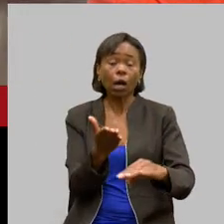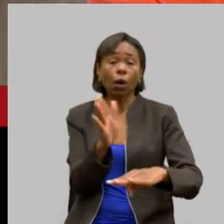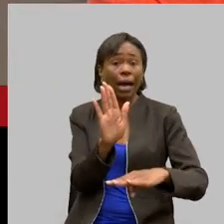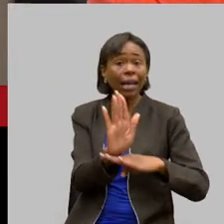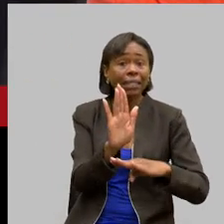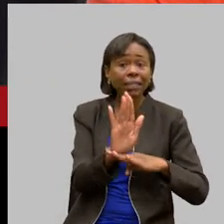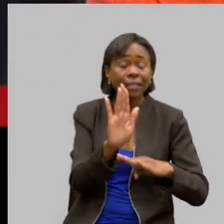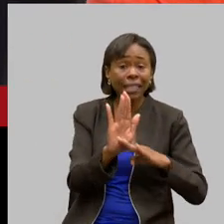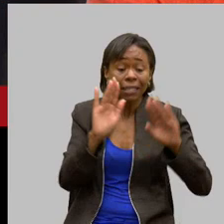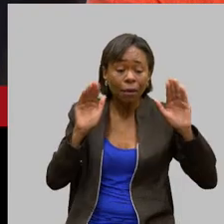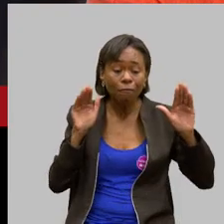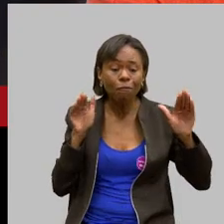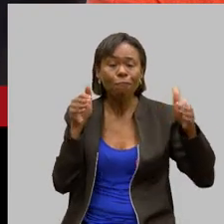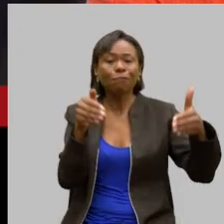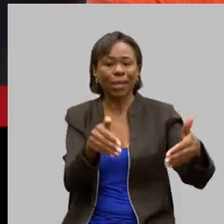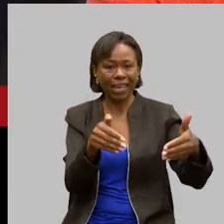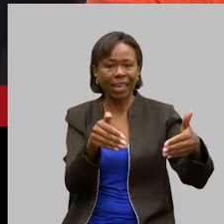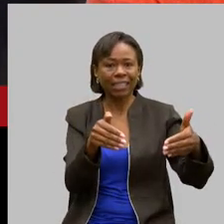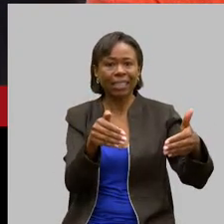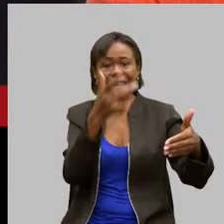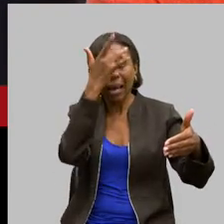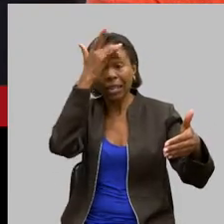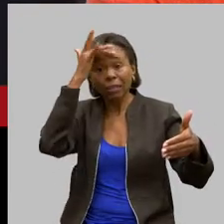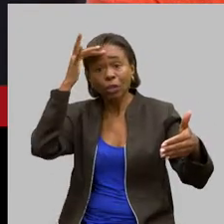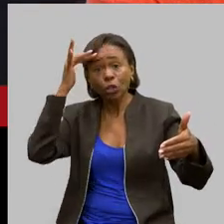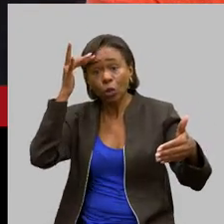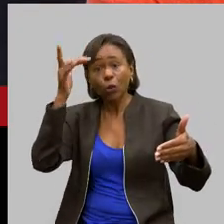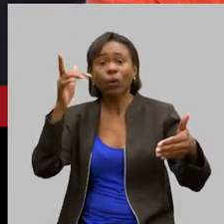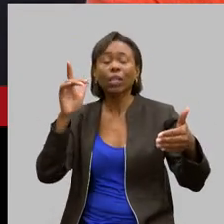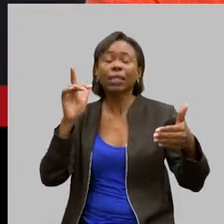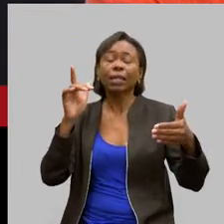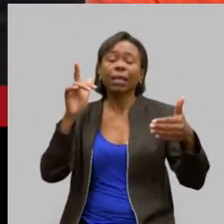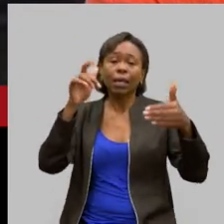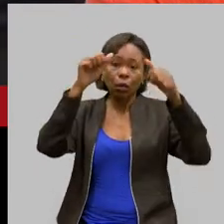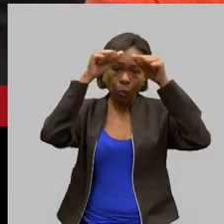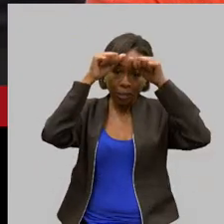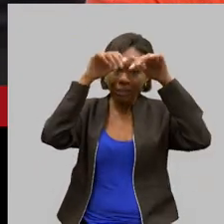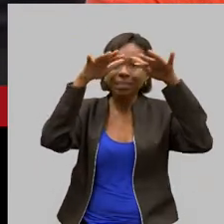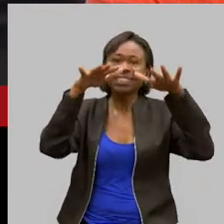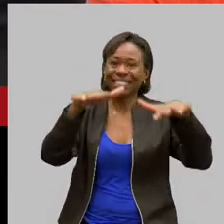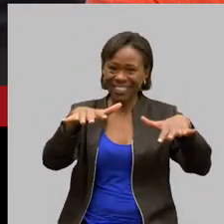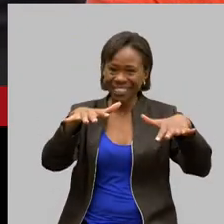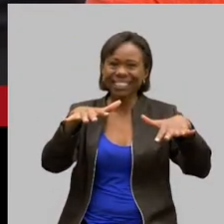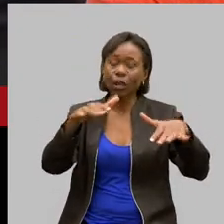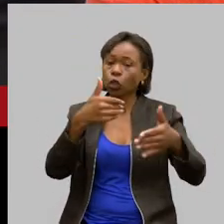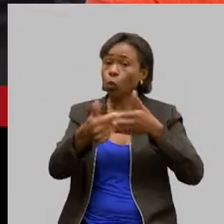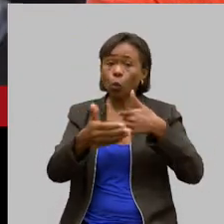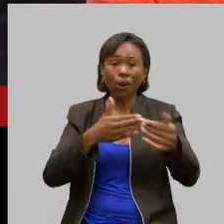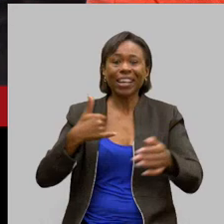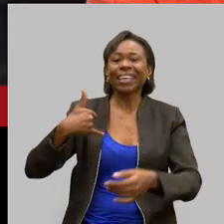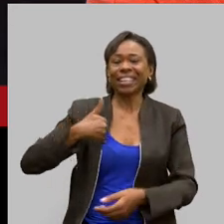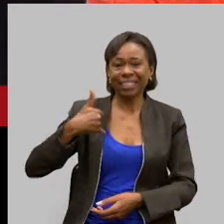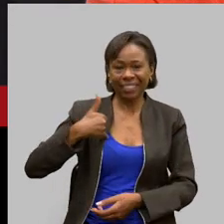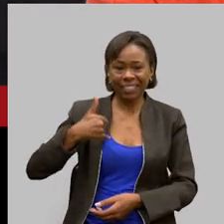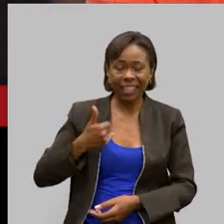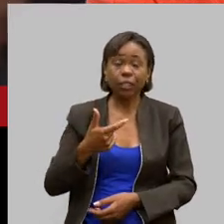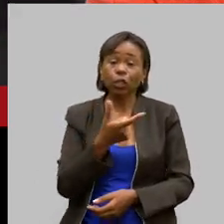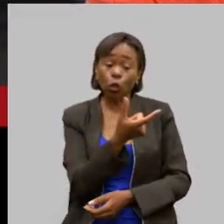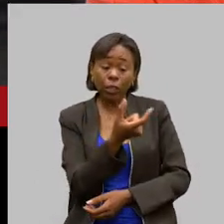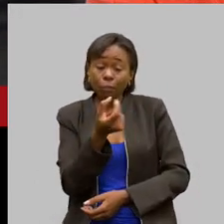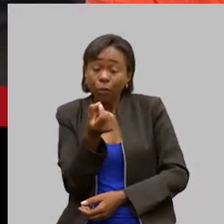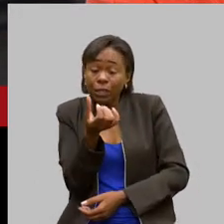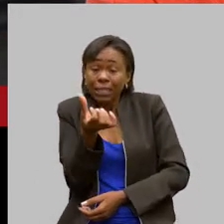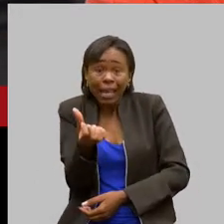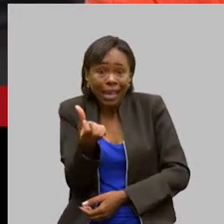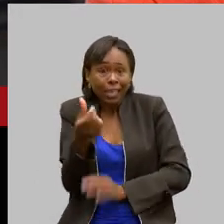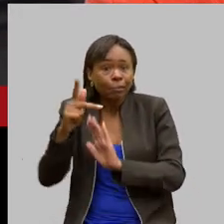específicas a todas as pessoas portadoras do autismo independentemente da idade projeto de 2006 nós estamos